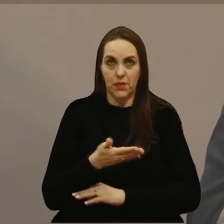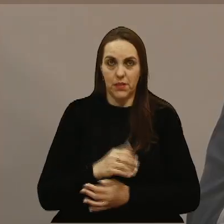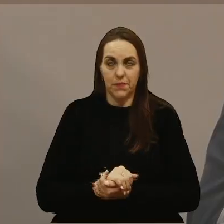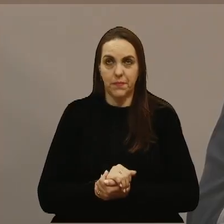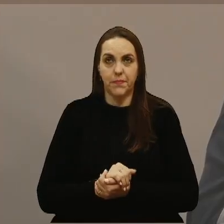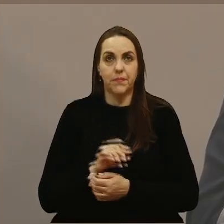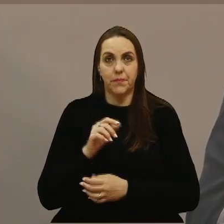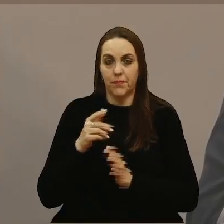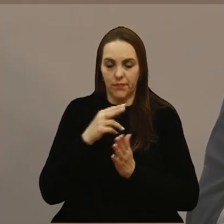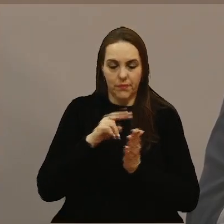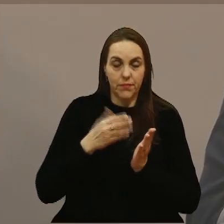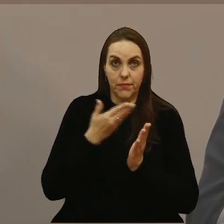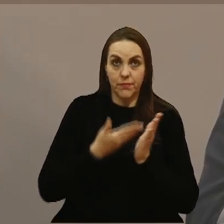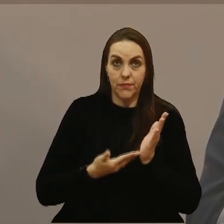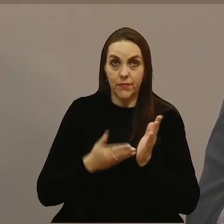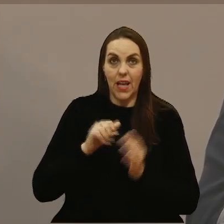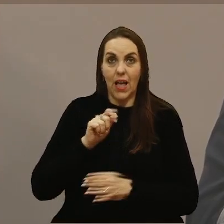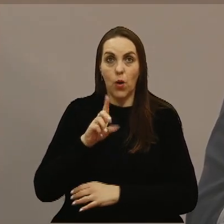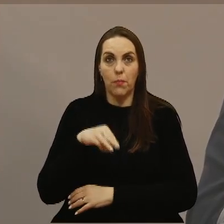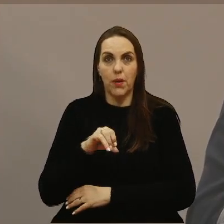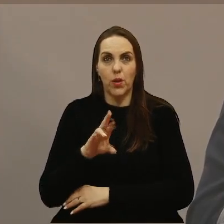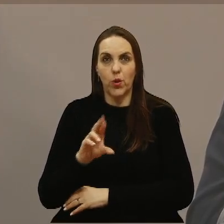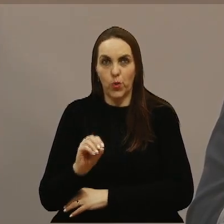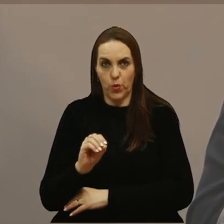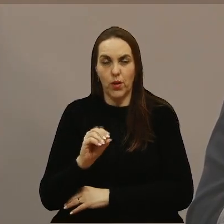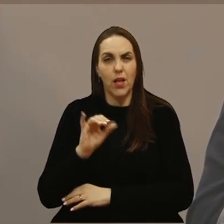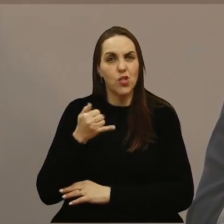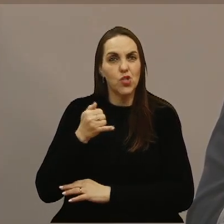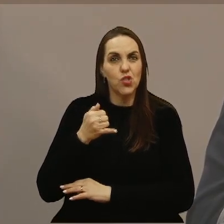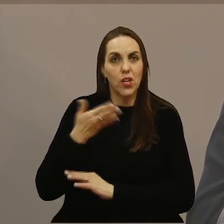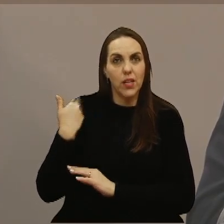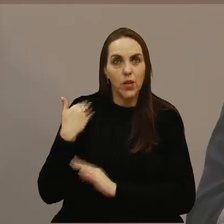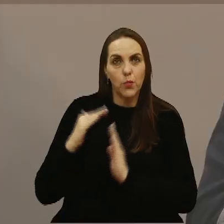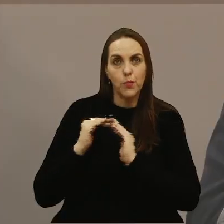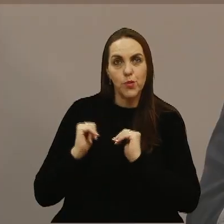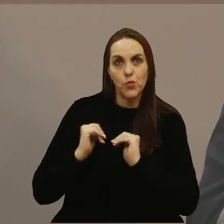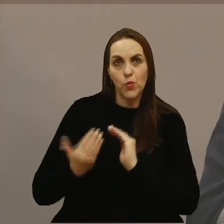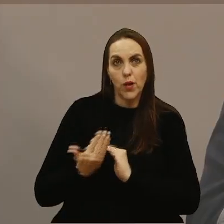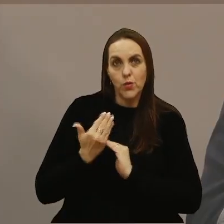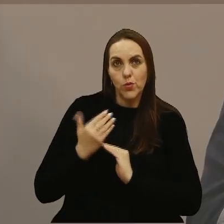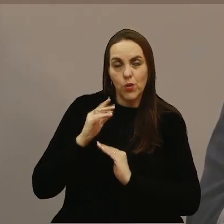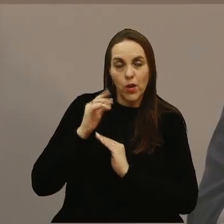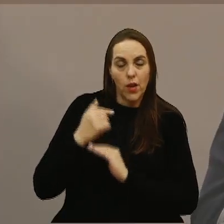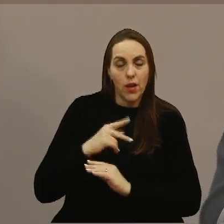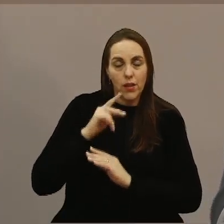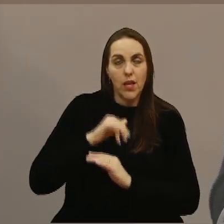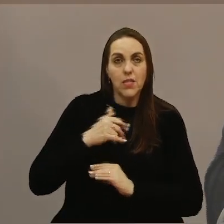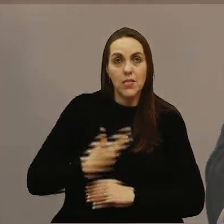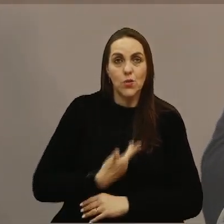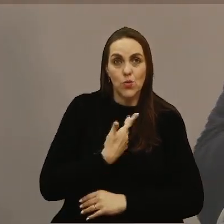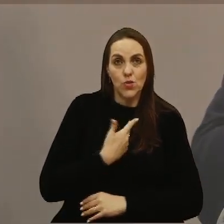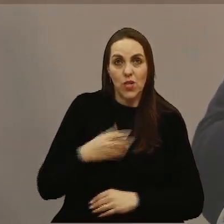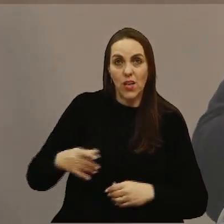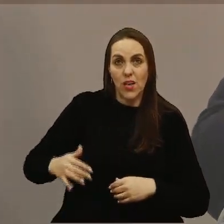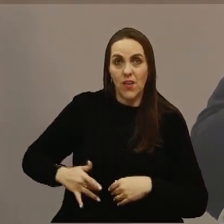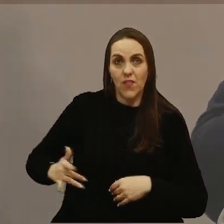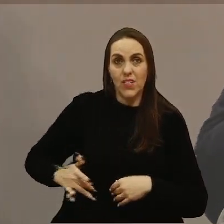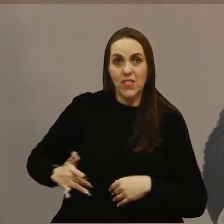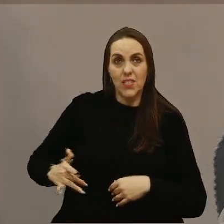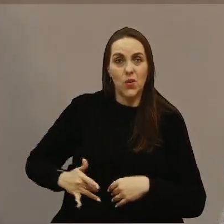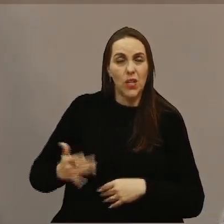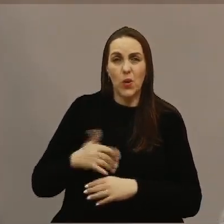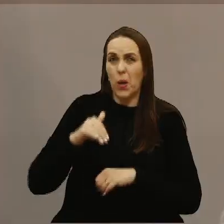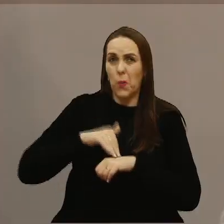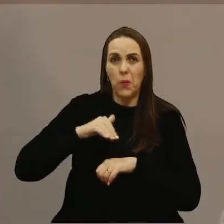Lian de Campos. Lá em janeiro, o Iago me pediu ajuda com relação a uma cirurgia, que era um procedimento de retirada de vesícula. Ele disse que não ia suportar as